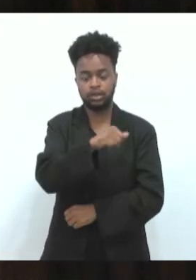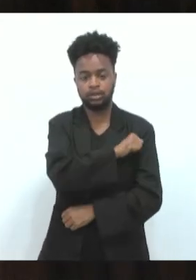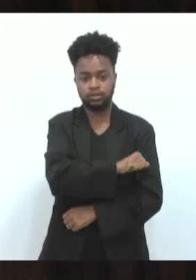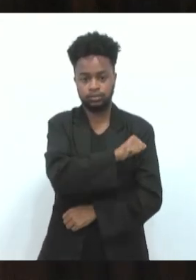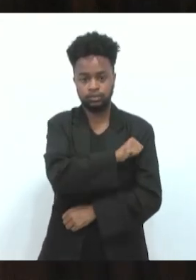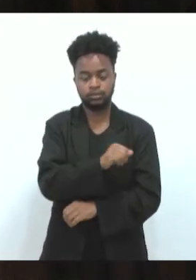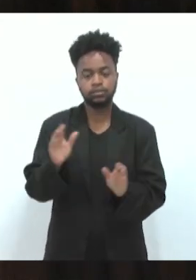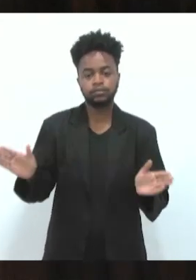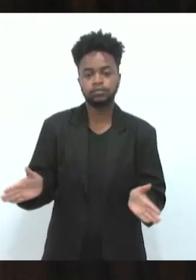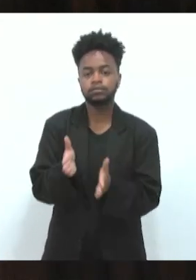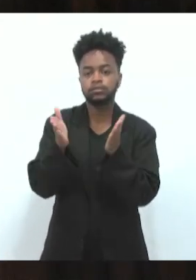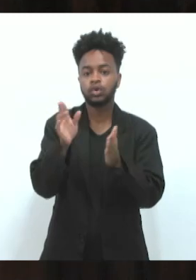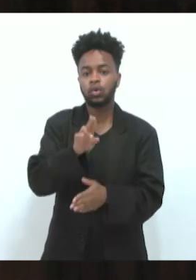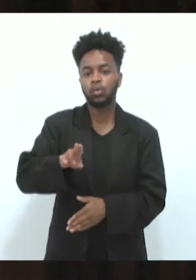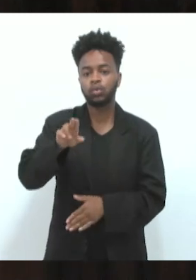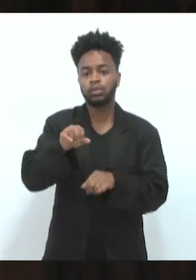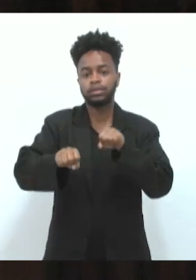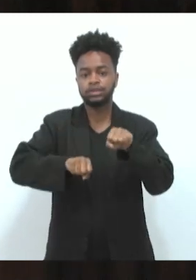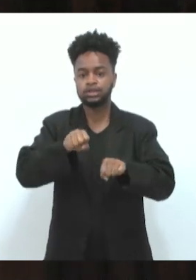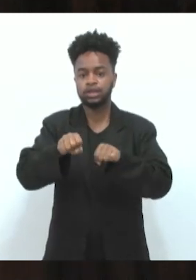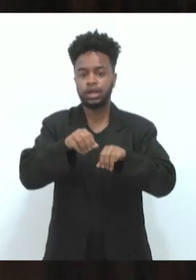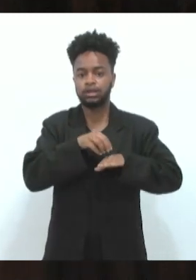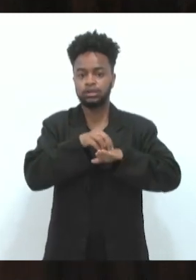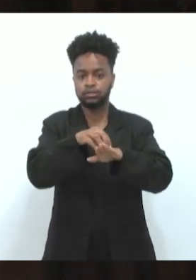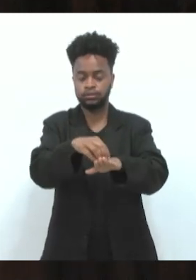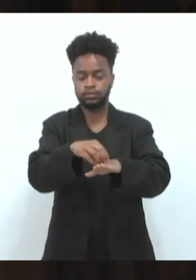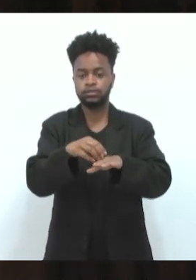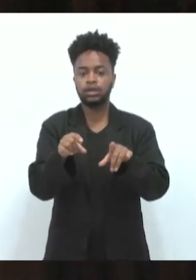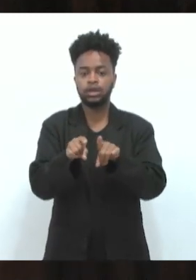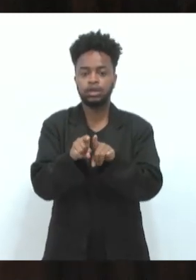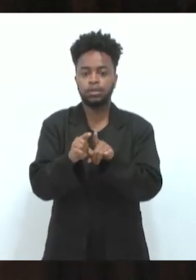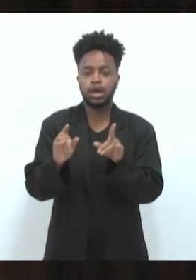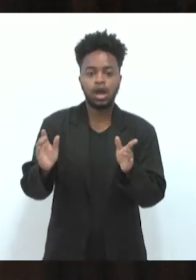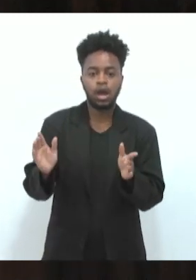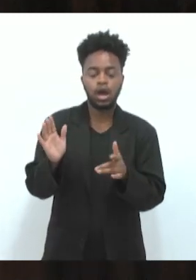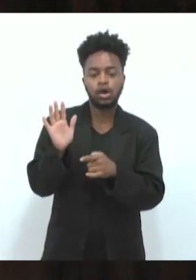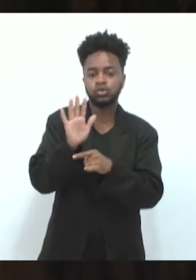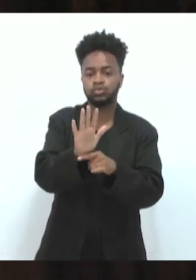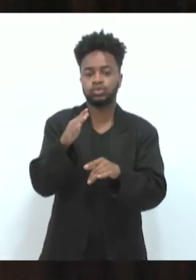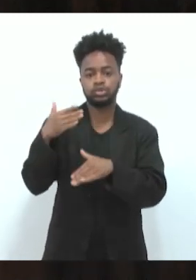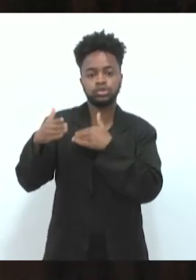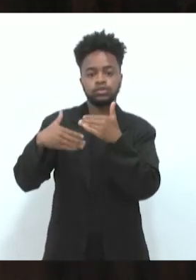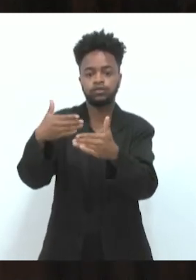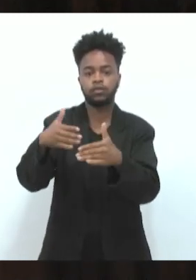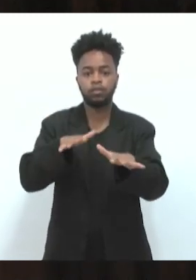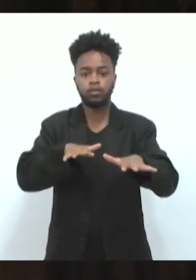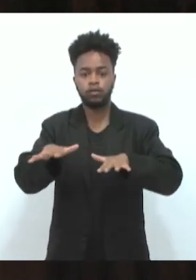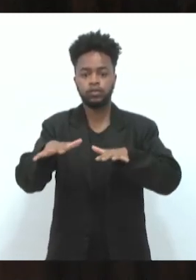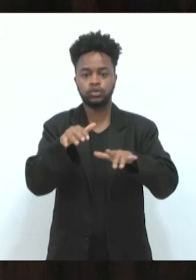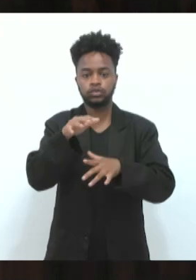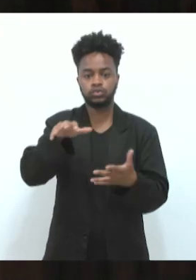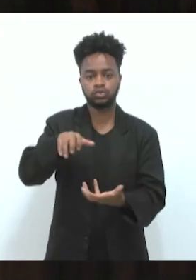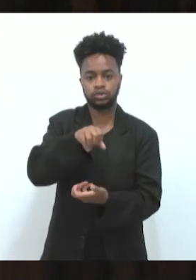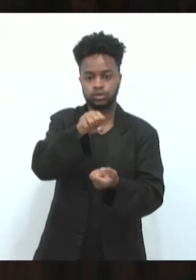como incentivo ao uso de bicicleta para o transporte, contribuindo para o desenvolvimento da mobilidade